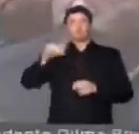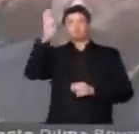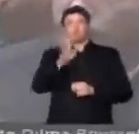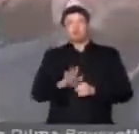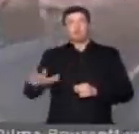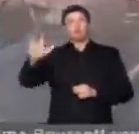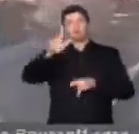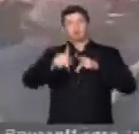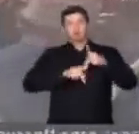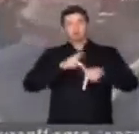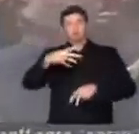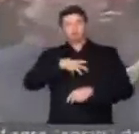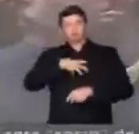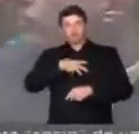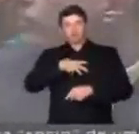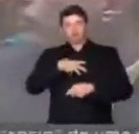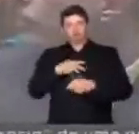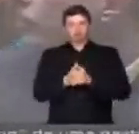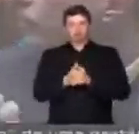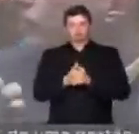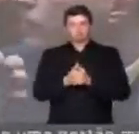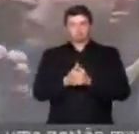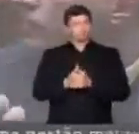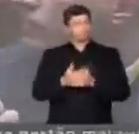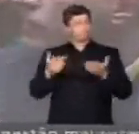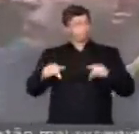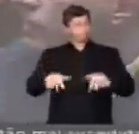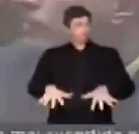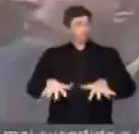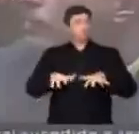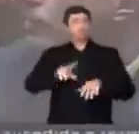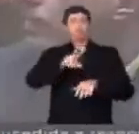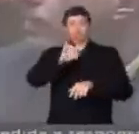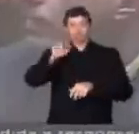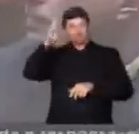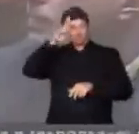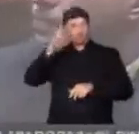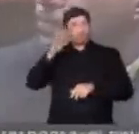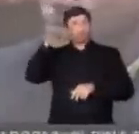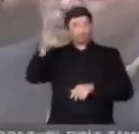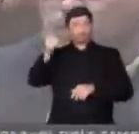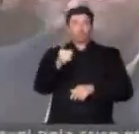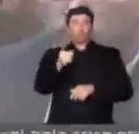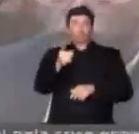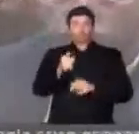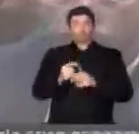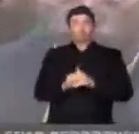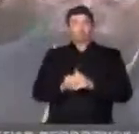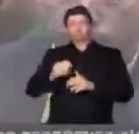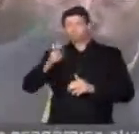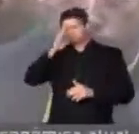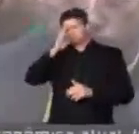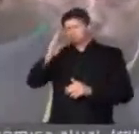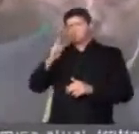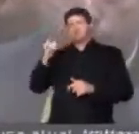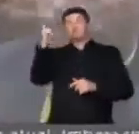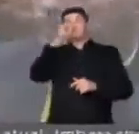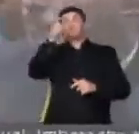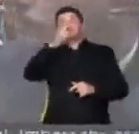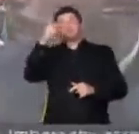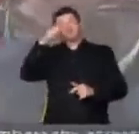Brasileiros, povo da Bahia, essa sessão será reconhecida no futuro como a maior farsa